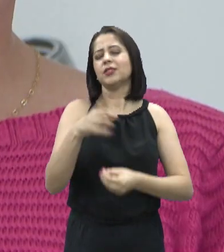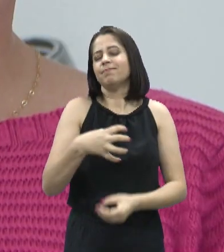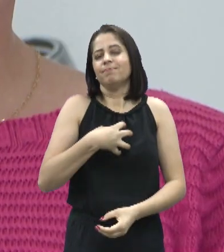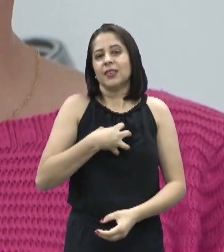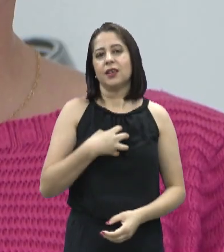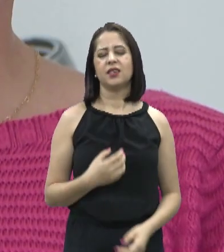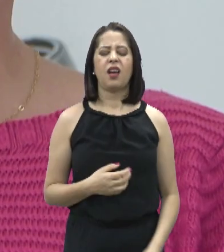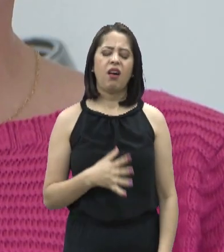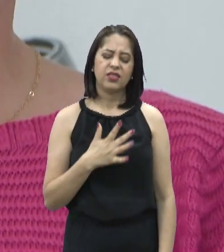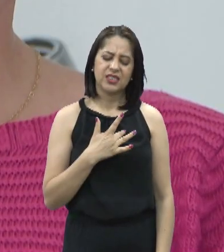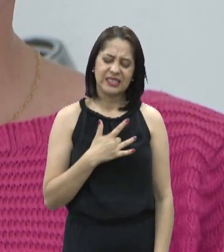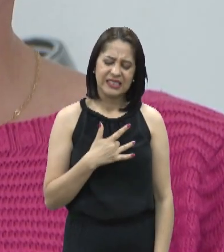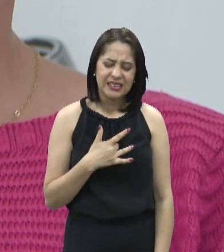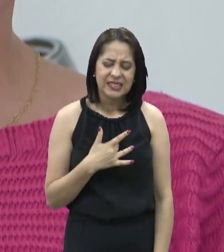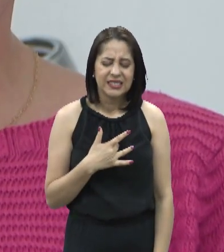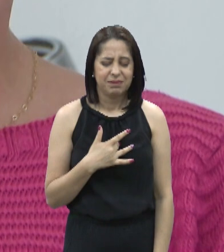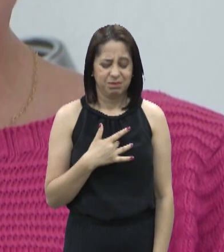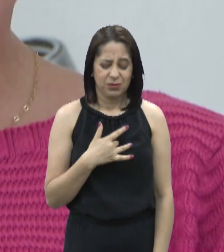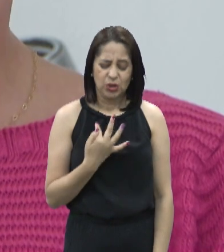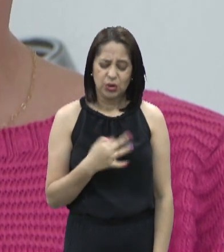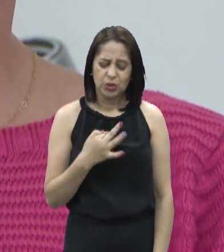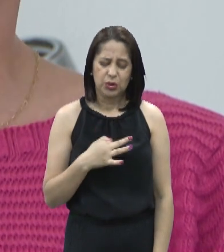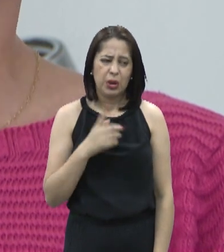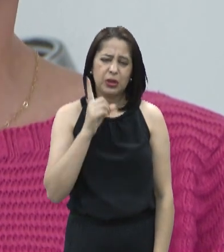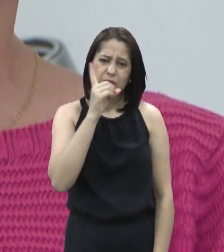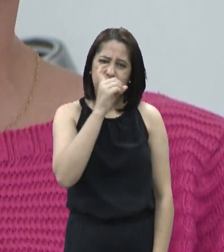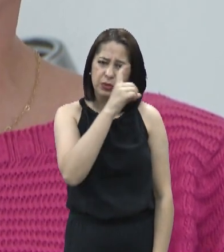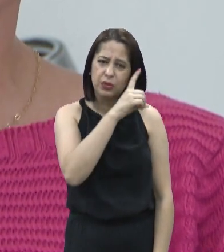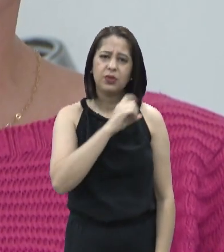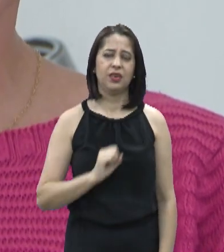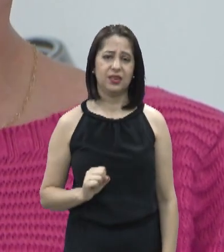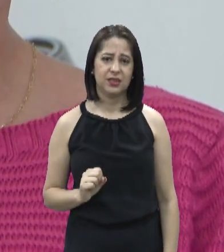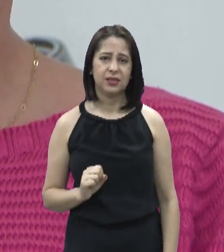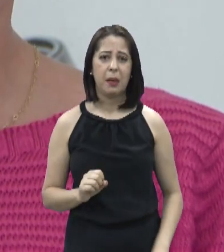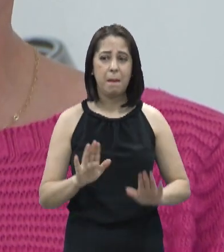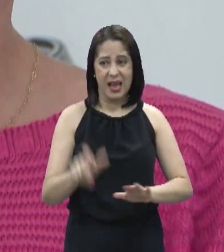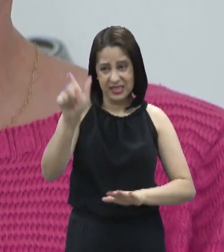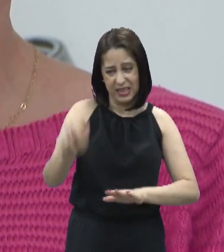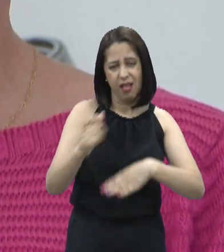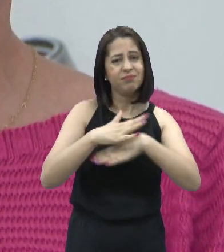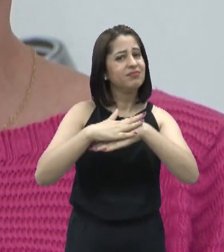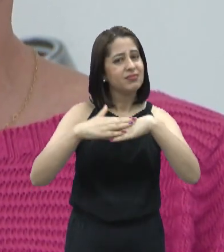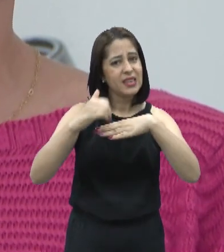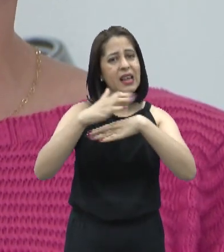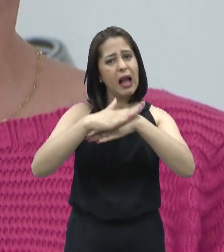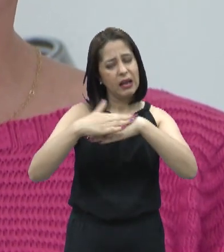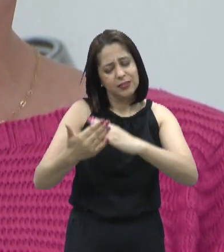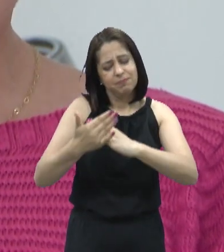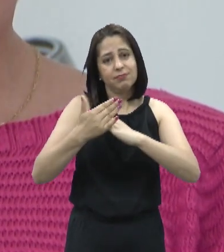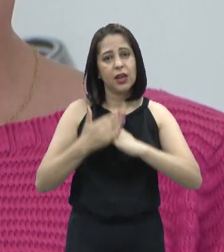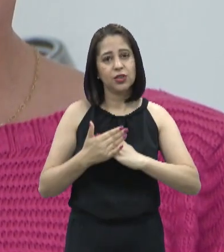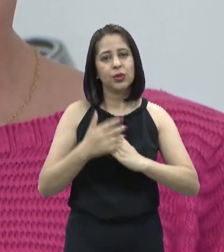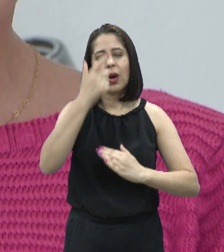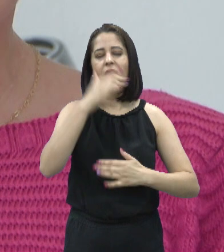Foi doloroso, mas com o carinho que a Maria tem com a gente, comigo, né, e com todas também, eu